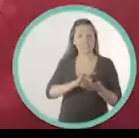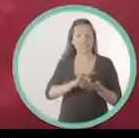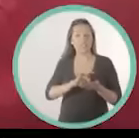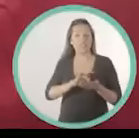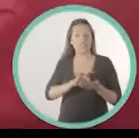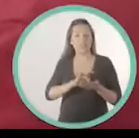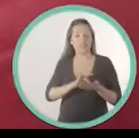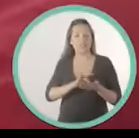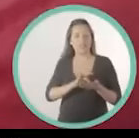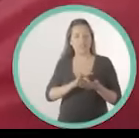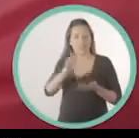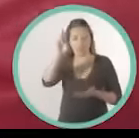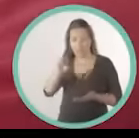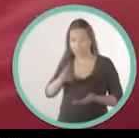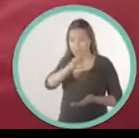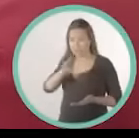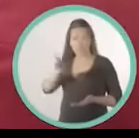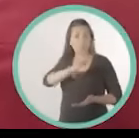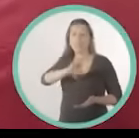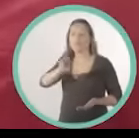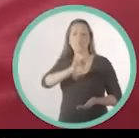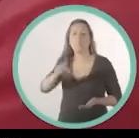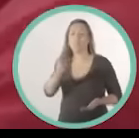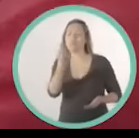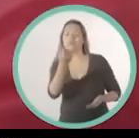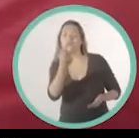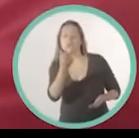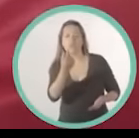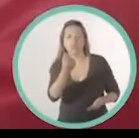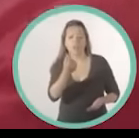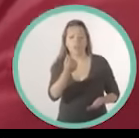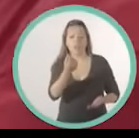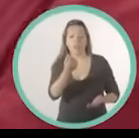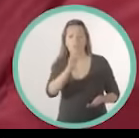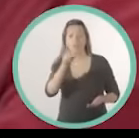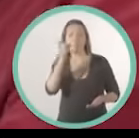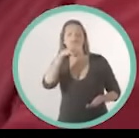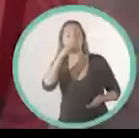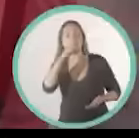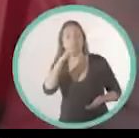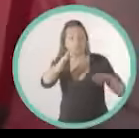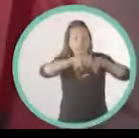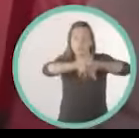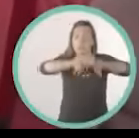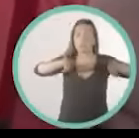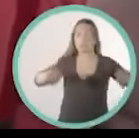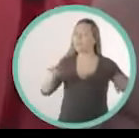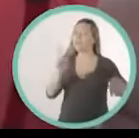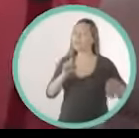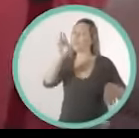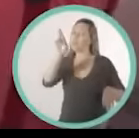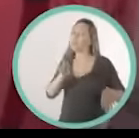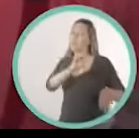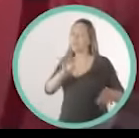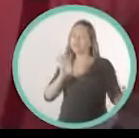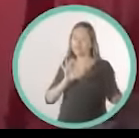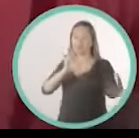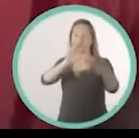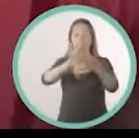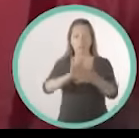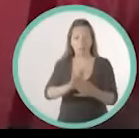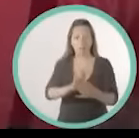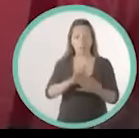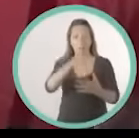Que a religião não é feita para fazer dinheiro, não é feita para difamar, não é feita para dividir, é feita para unir as